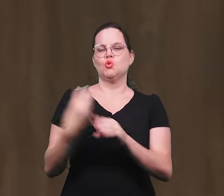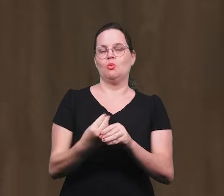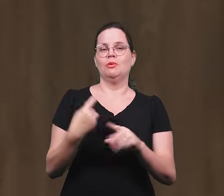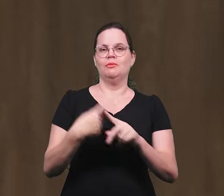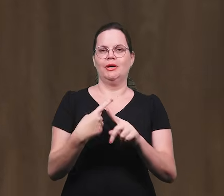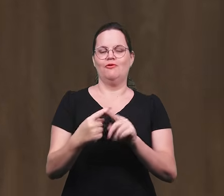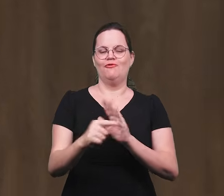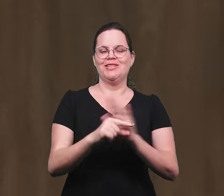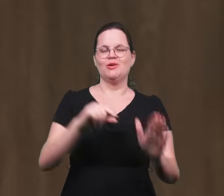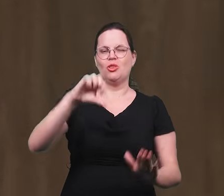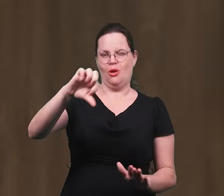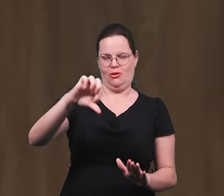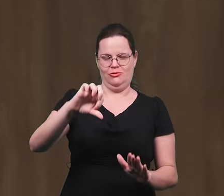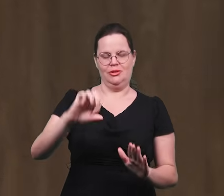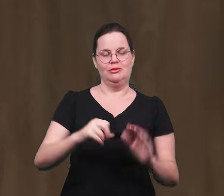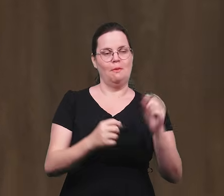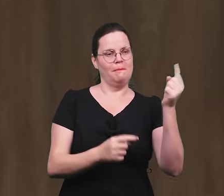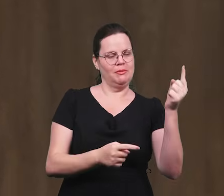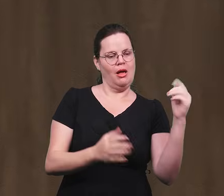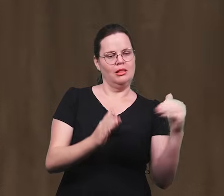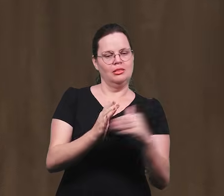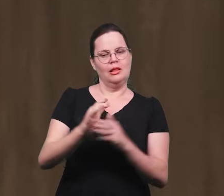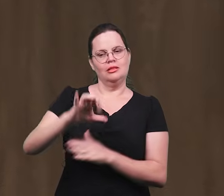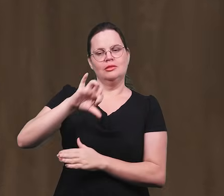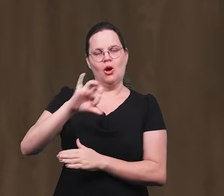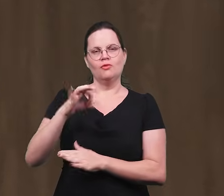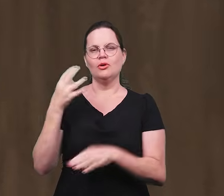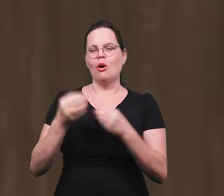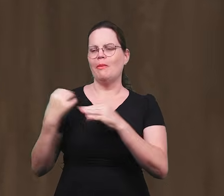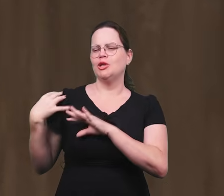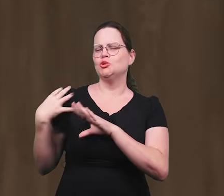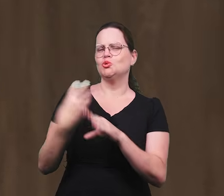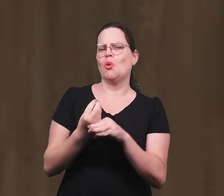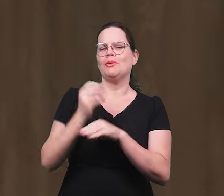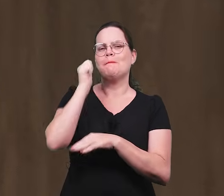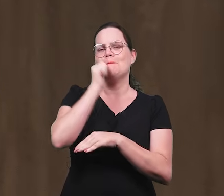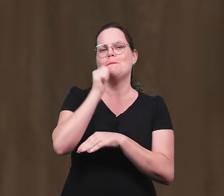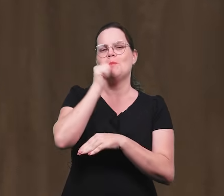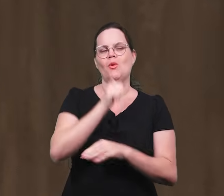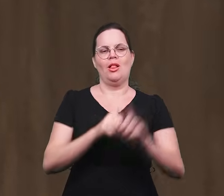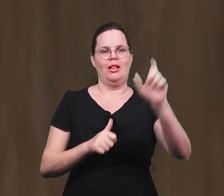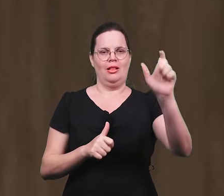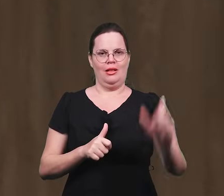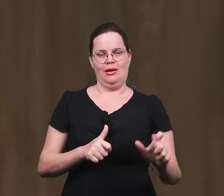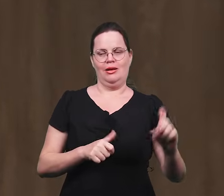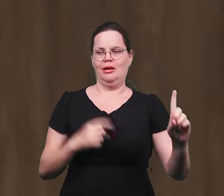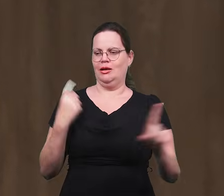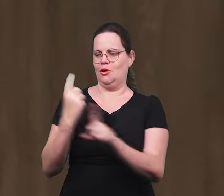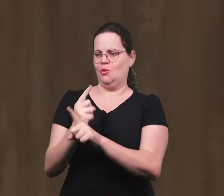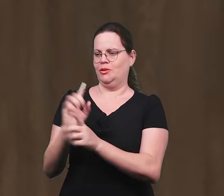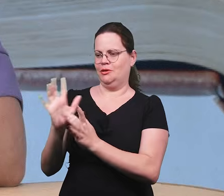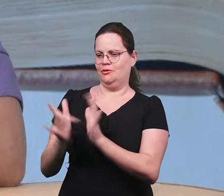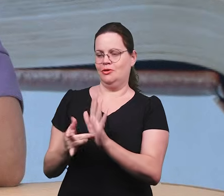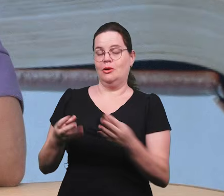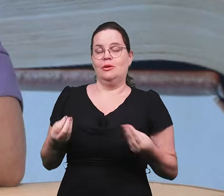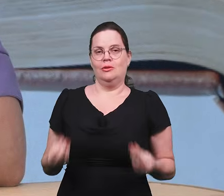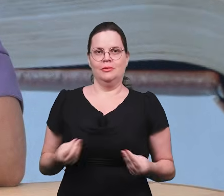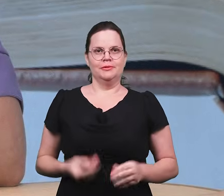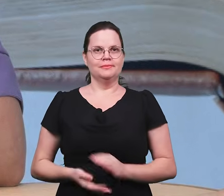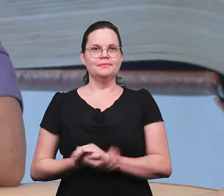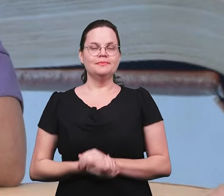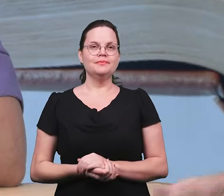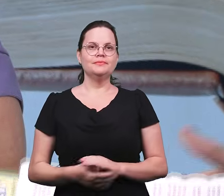o versículo 9, como se deu até aqui essa história desta mulher com o Senhor Jesus? Bom,